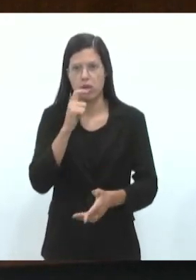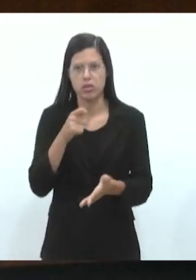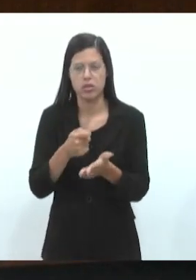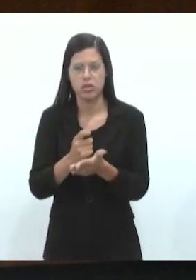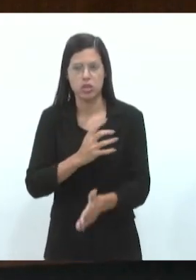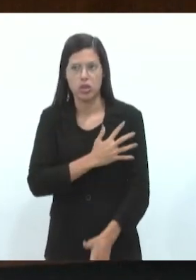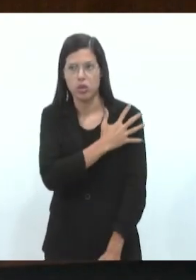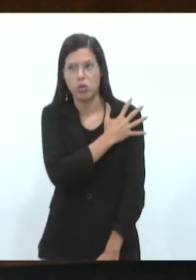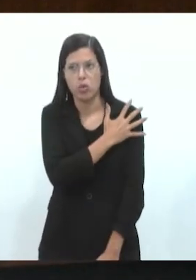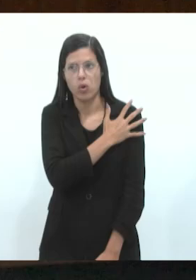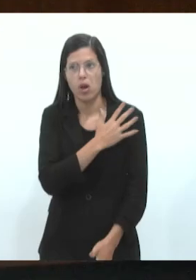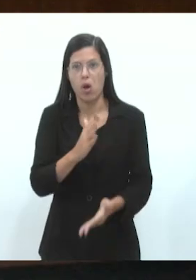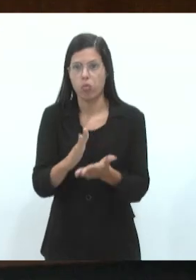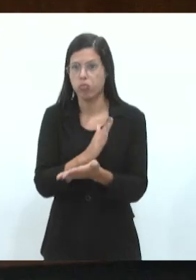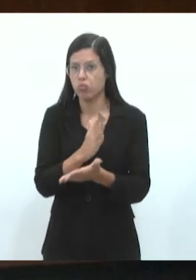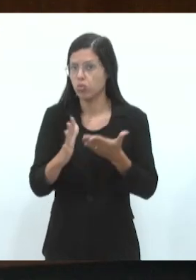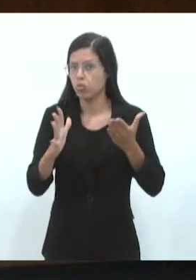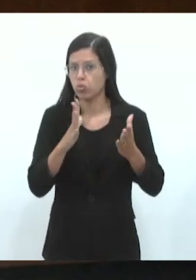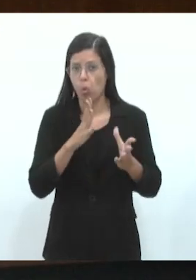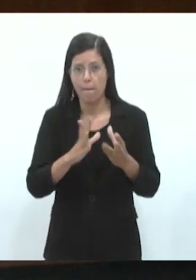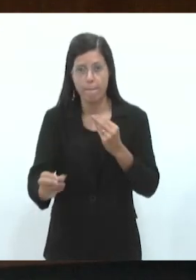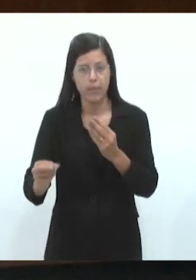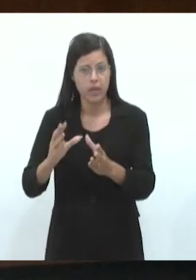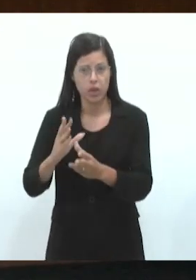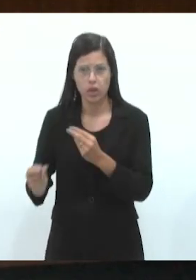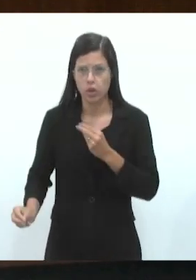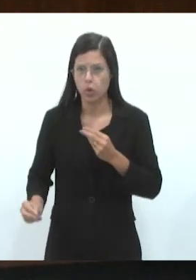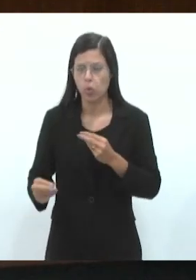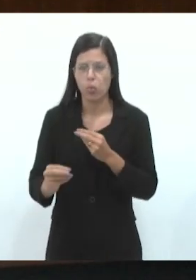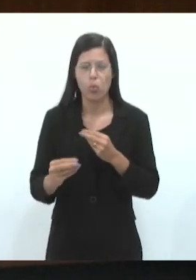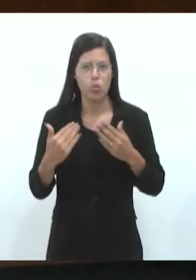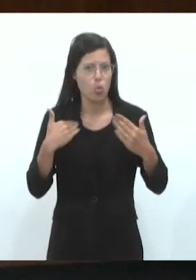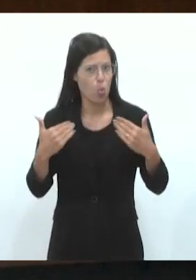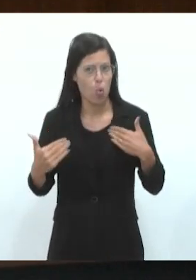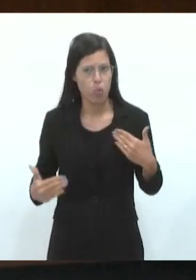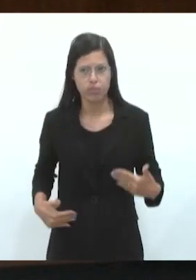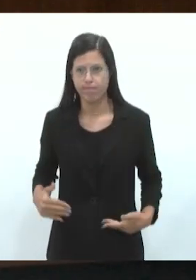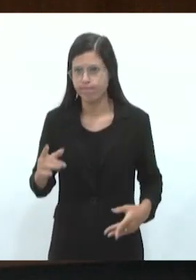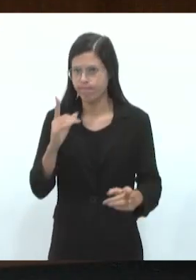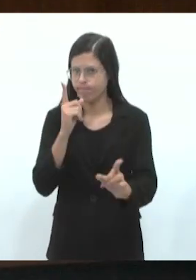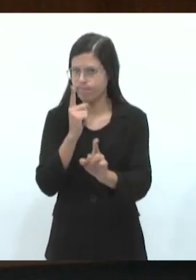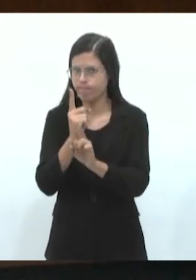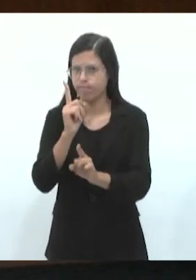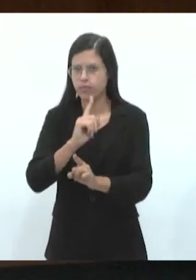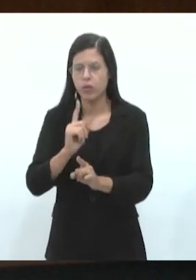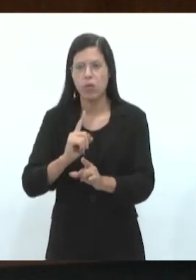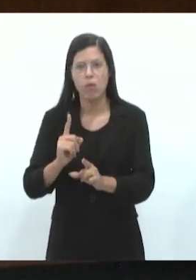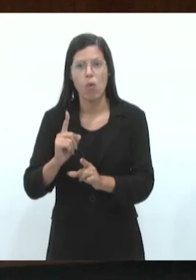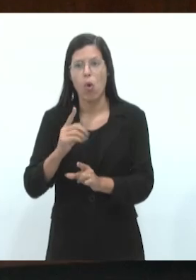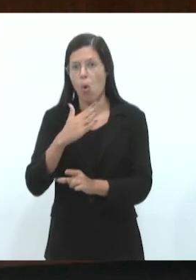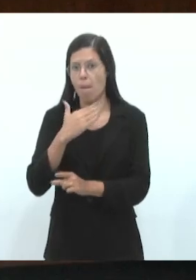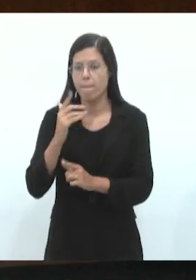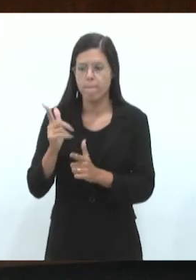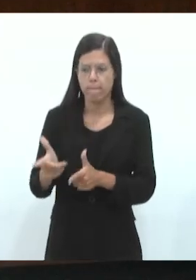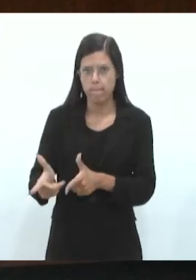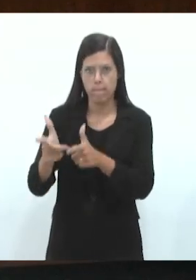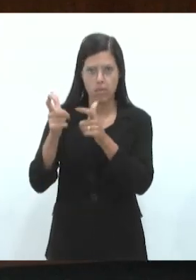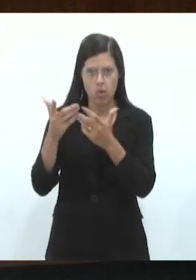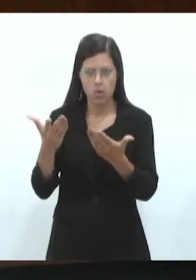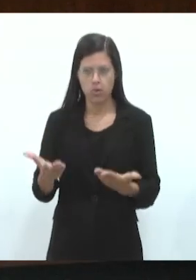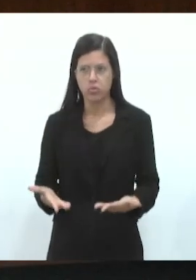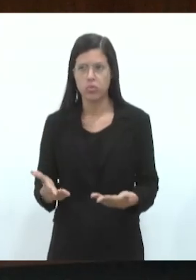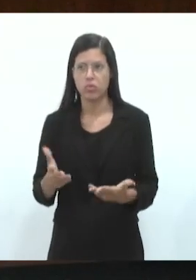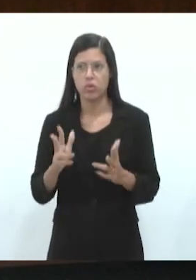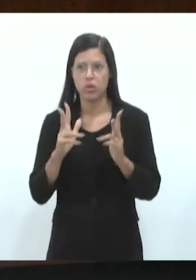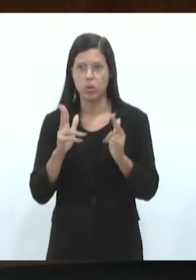sumiram, os corpos jamais apareceram. Foram brutalmente assassinados, como é o caso